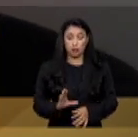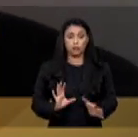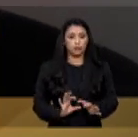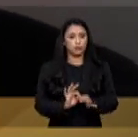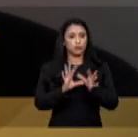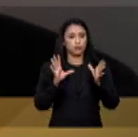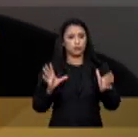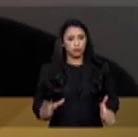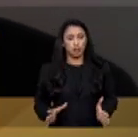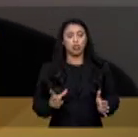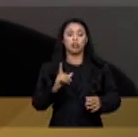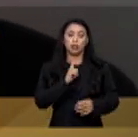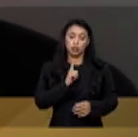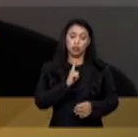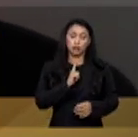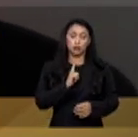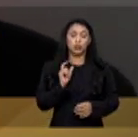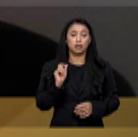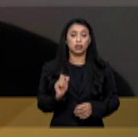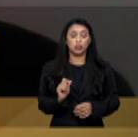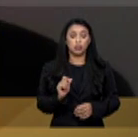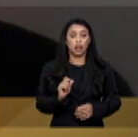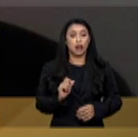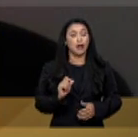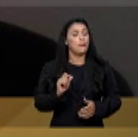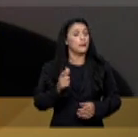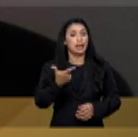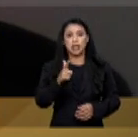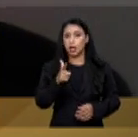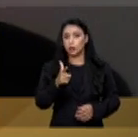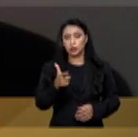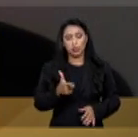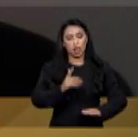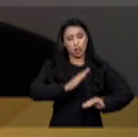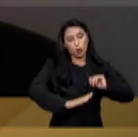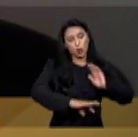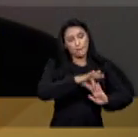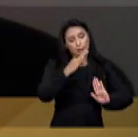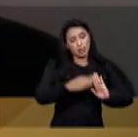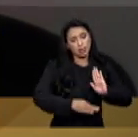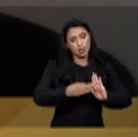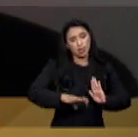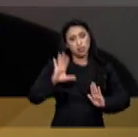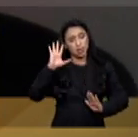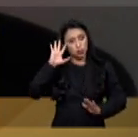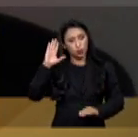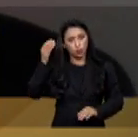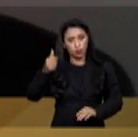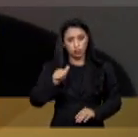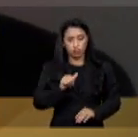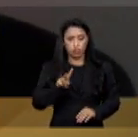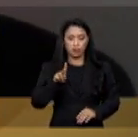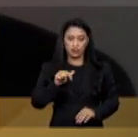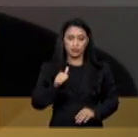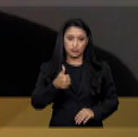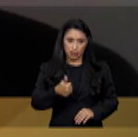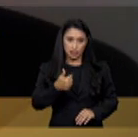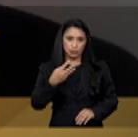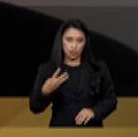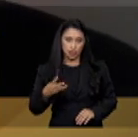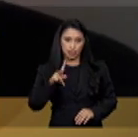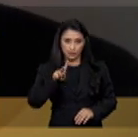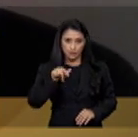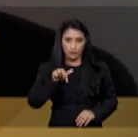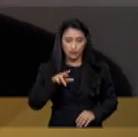concedida nesse writ sobre a incompetência da 13ª Vara Criminal de Curitiba e